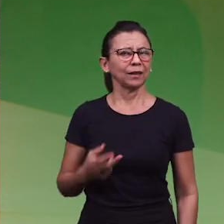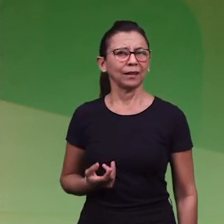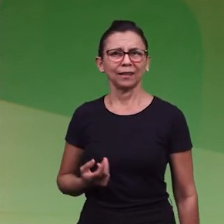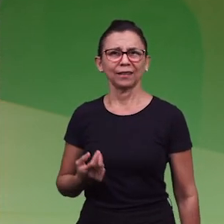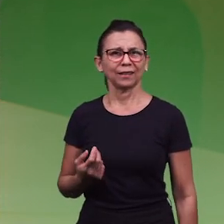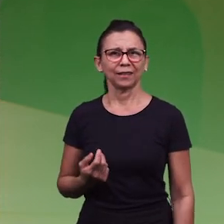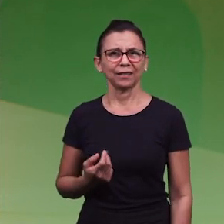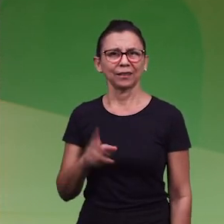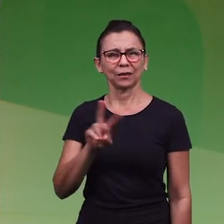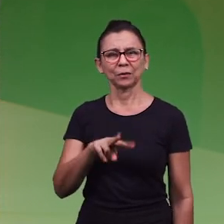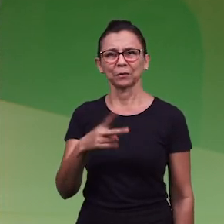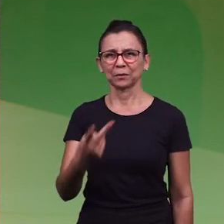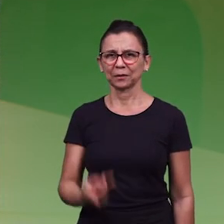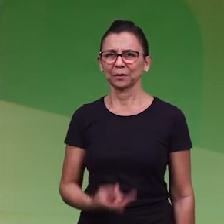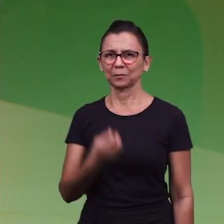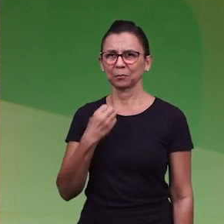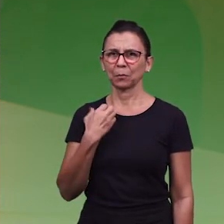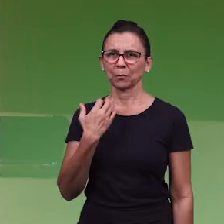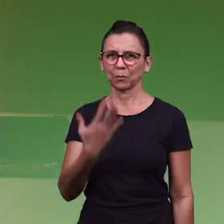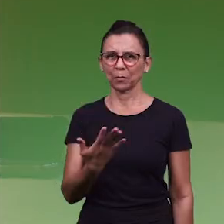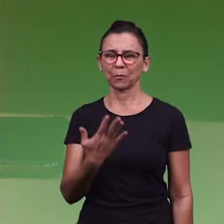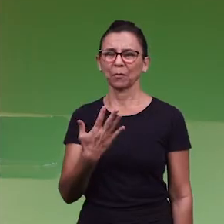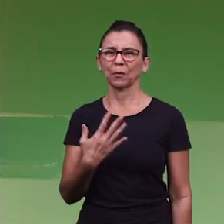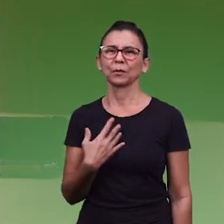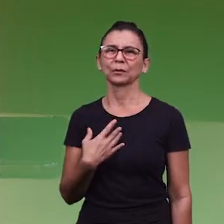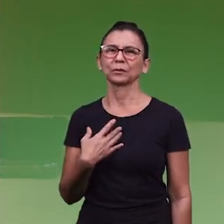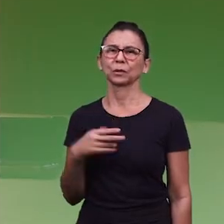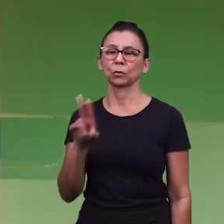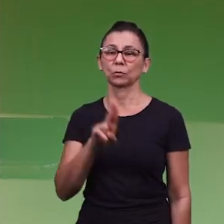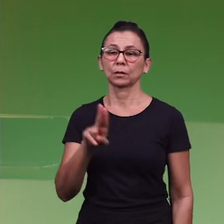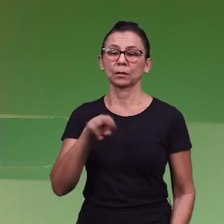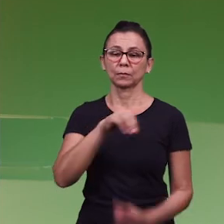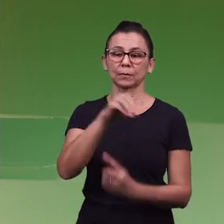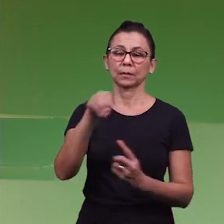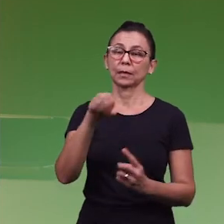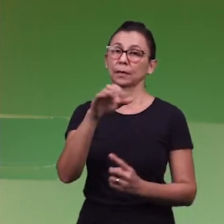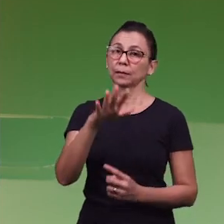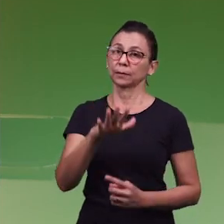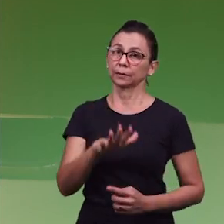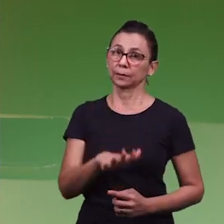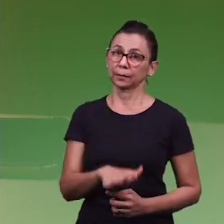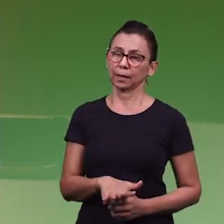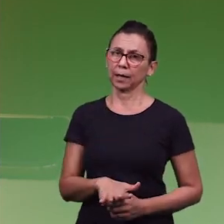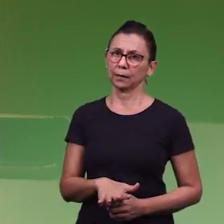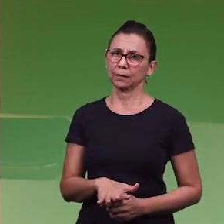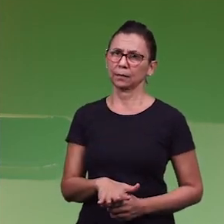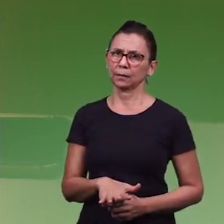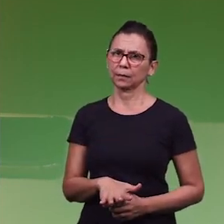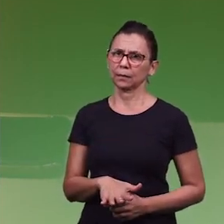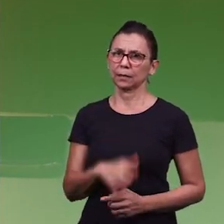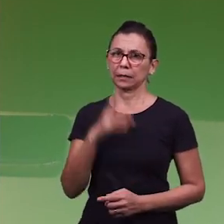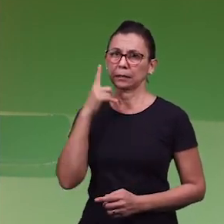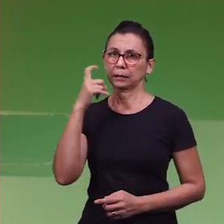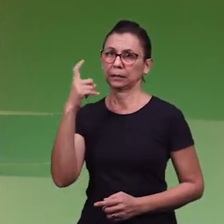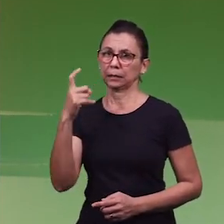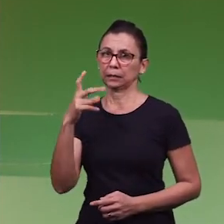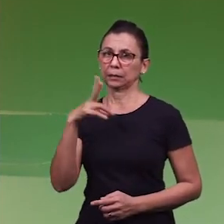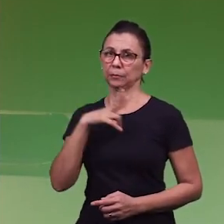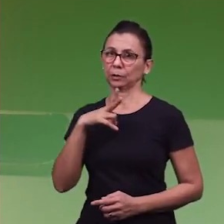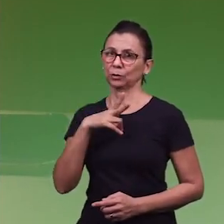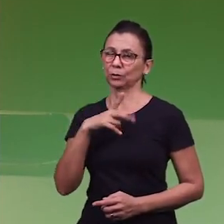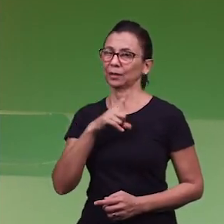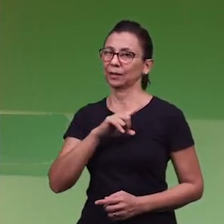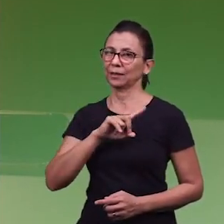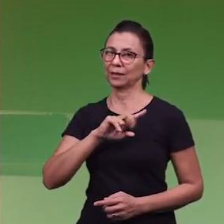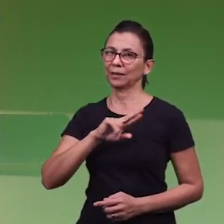E é algo que nos apropriamos da graça do Senhor. Não fazemos isso para receber nada, mas fazemos porque já